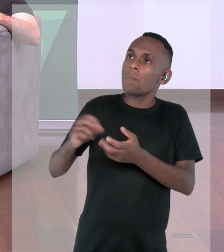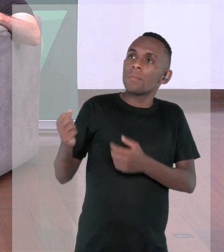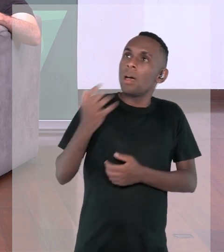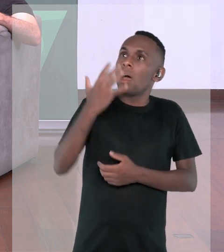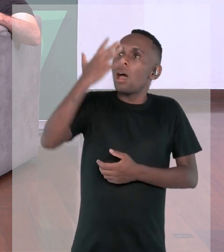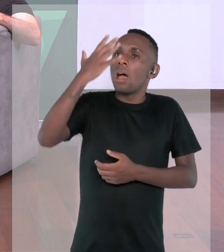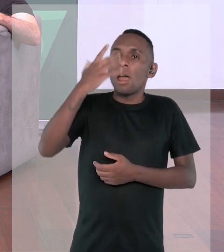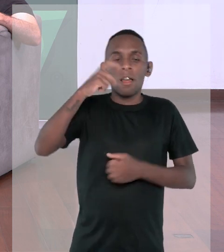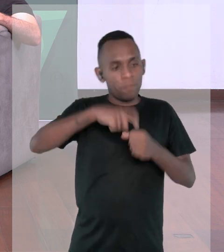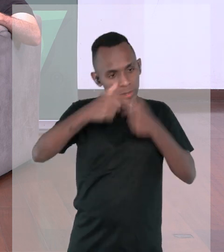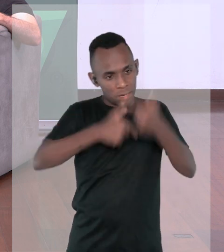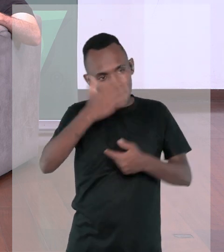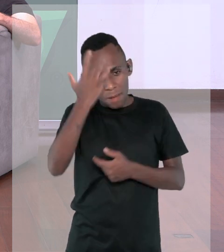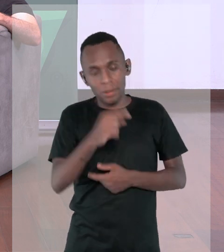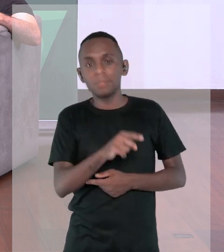elas voltam a trabalhar amanhã.